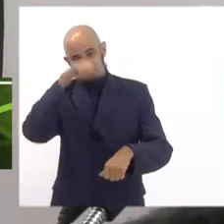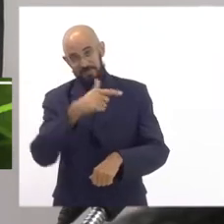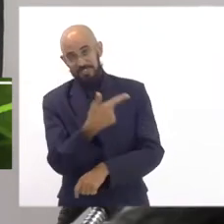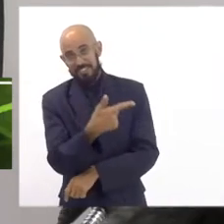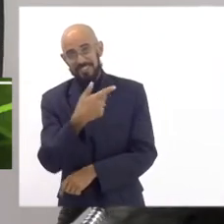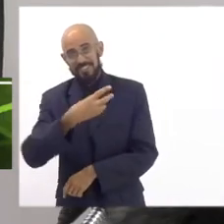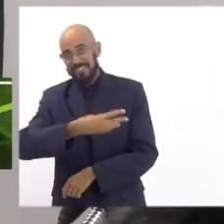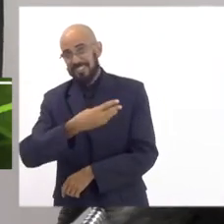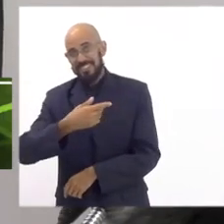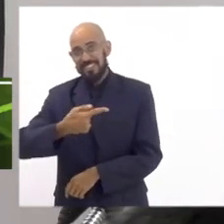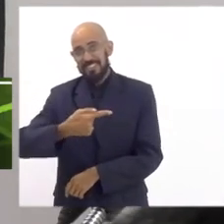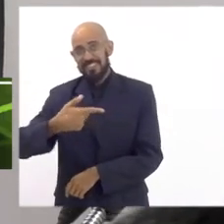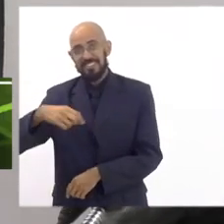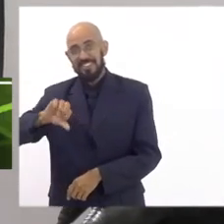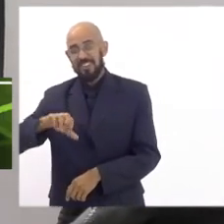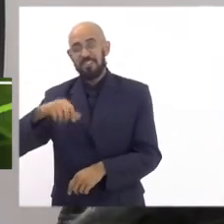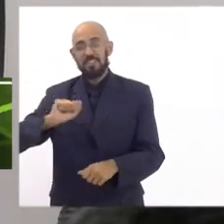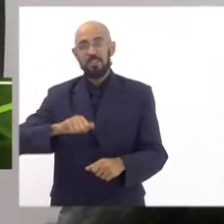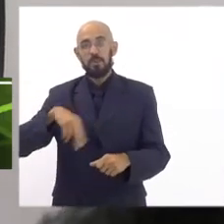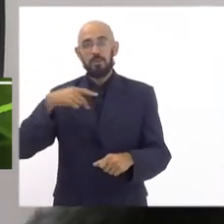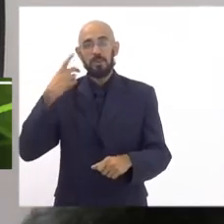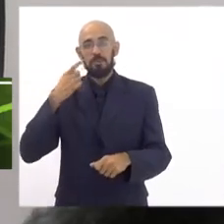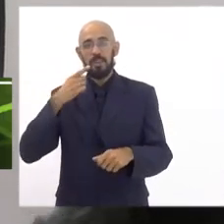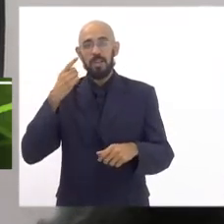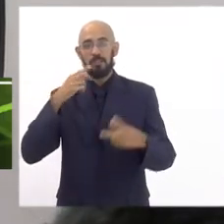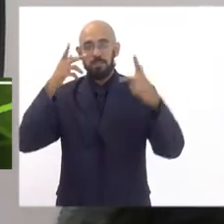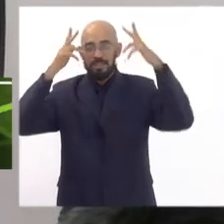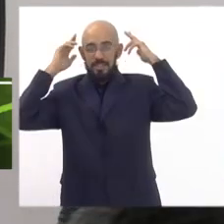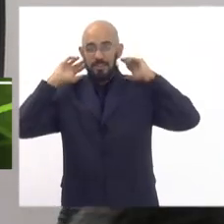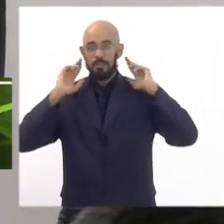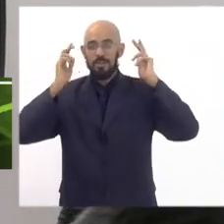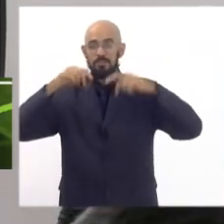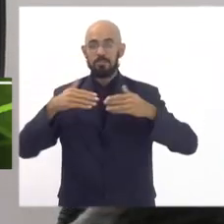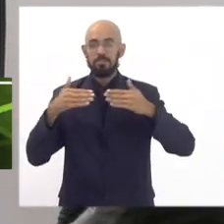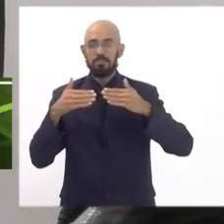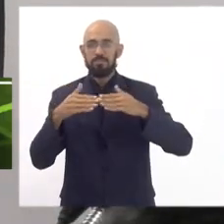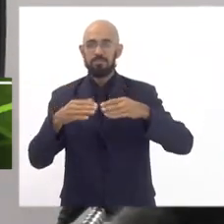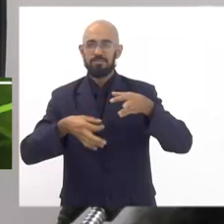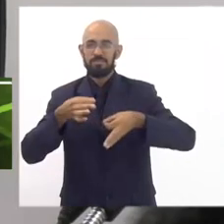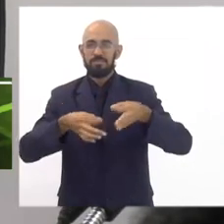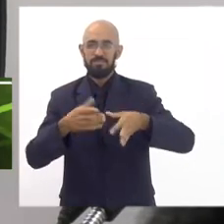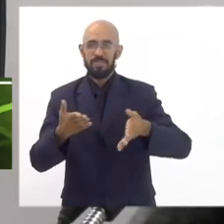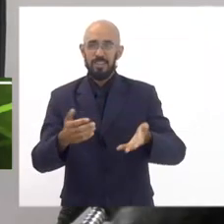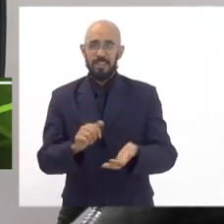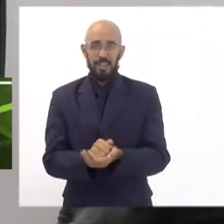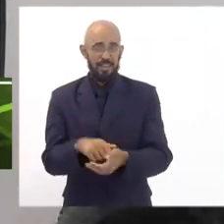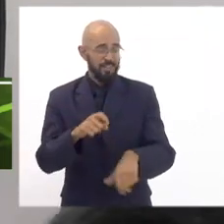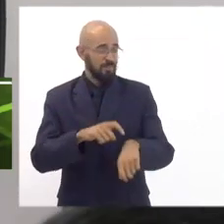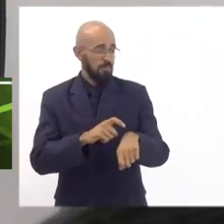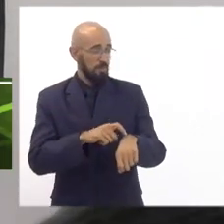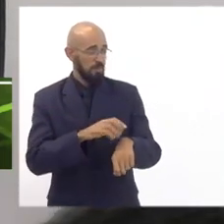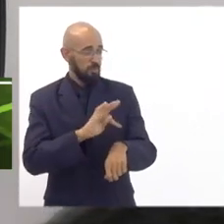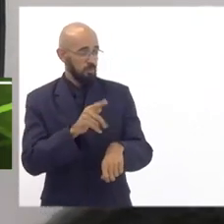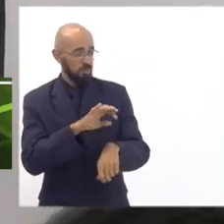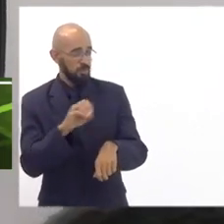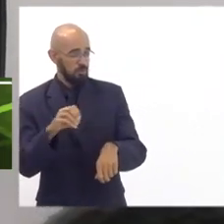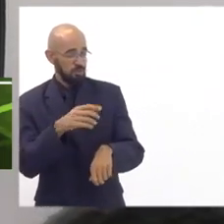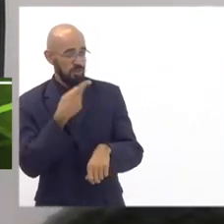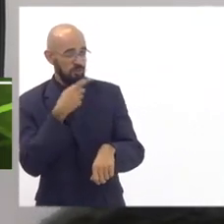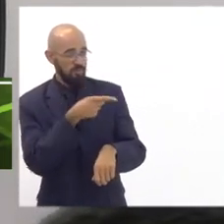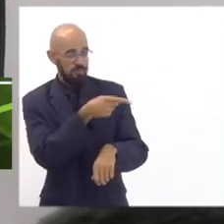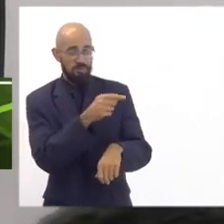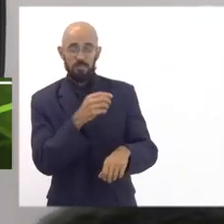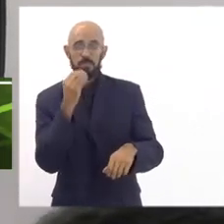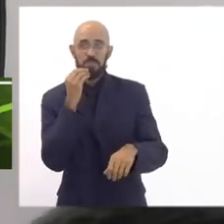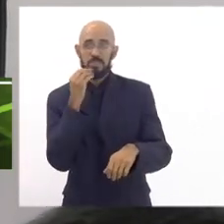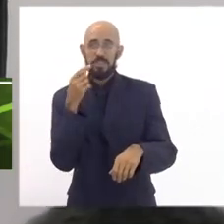2379-2020, deputado Marcelo Cabeleireiro, parecer pela juridicidade. Nessa hora que o Chico Machado tinha que estar aqui, ó. Tá legislando, Marcelo